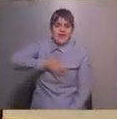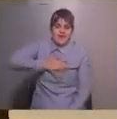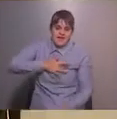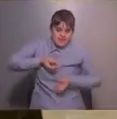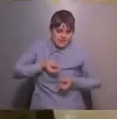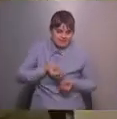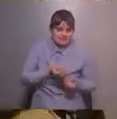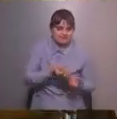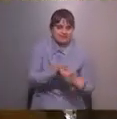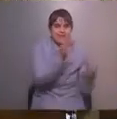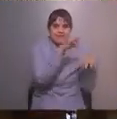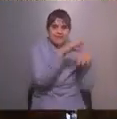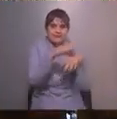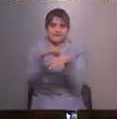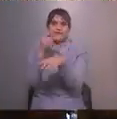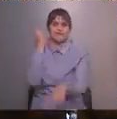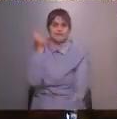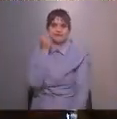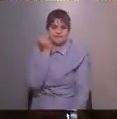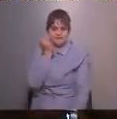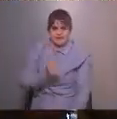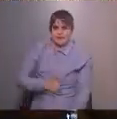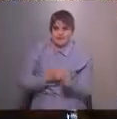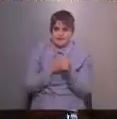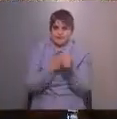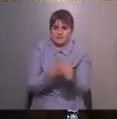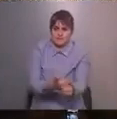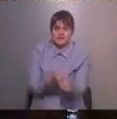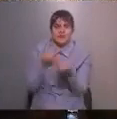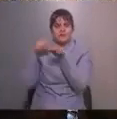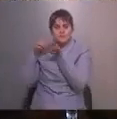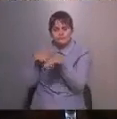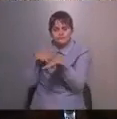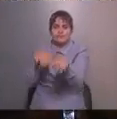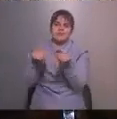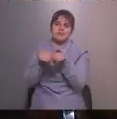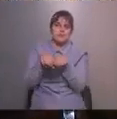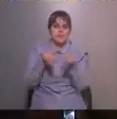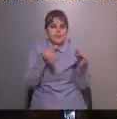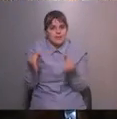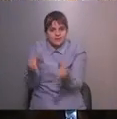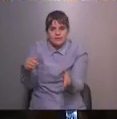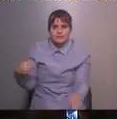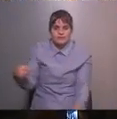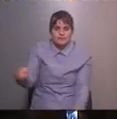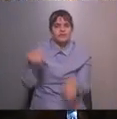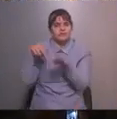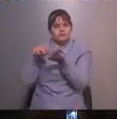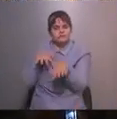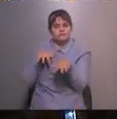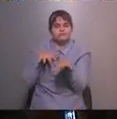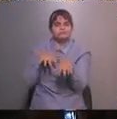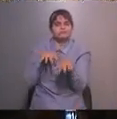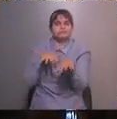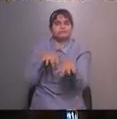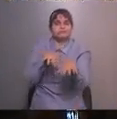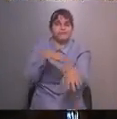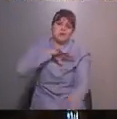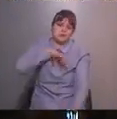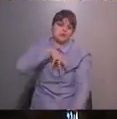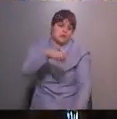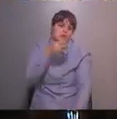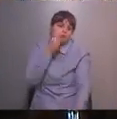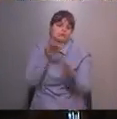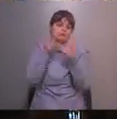vida cristã. A procissão é símbolo do nosso caminho humano e espiritual juntos, no mundo e ao longo